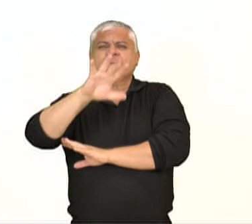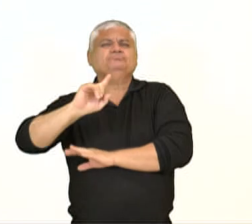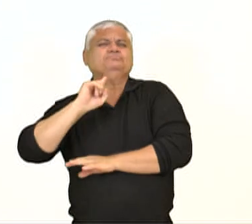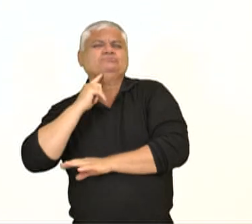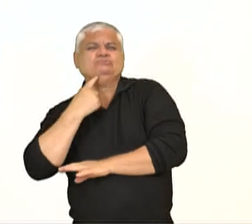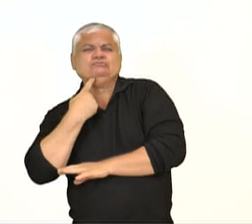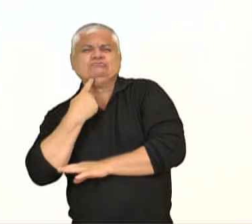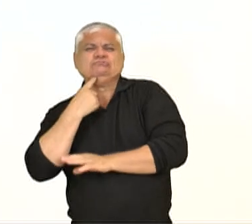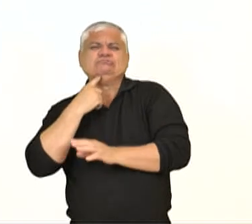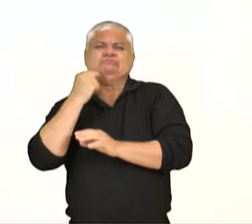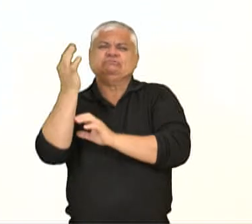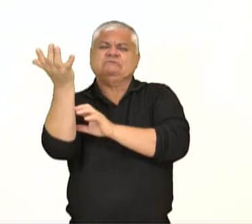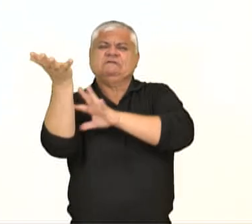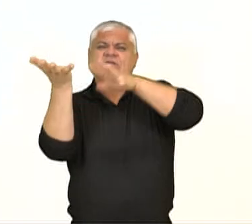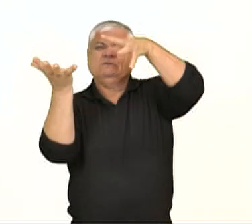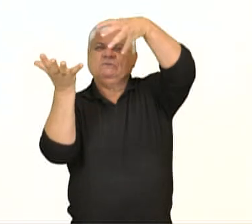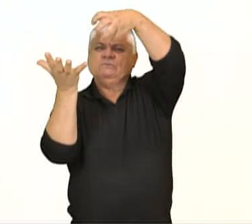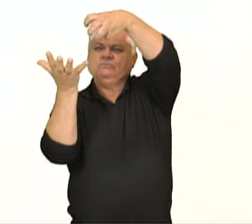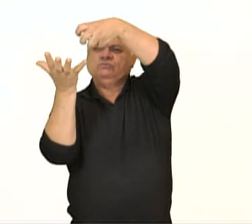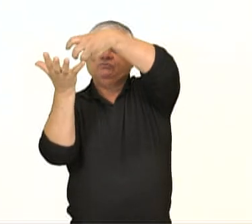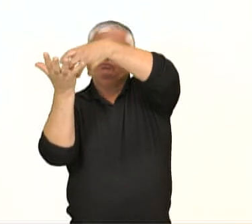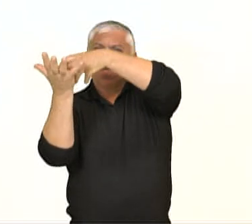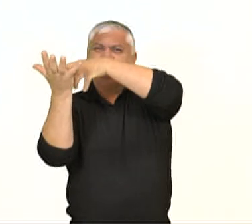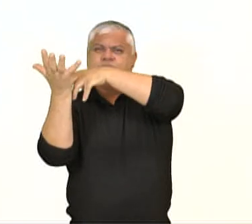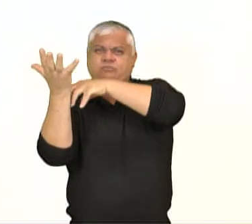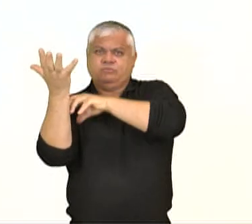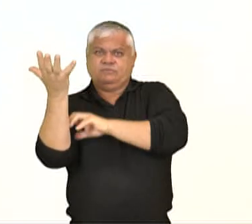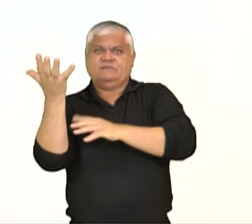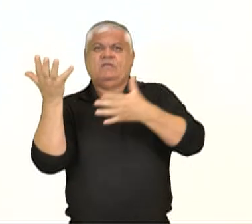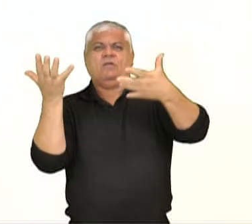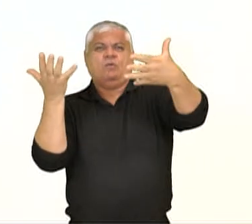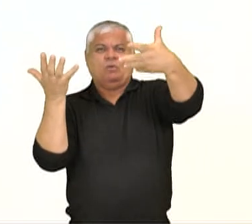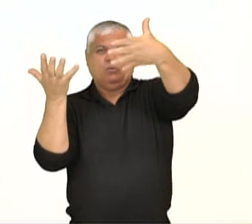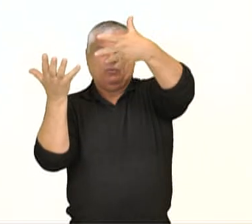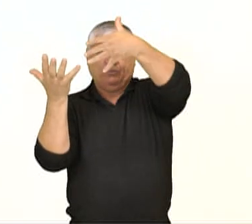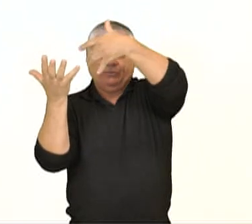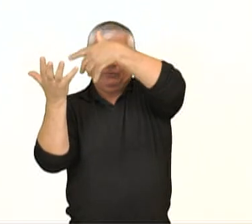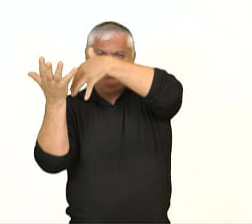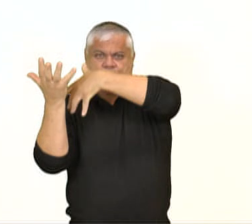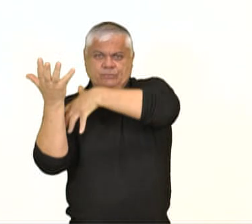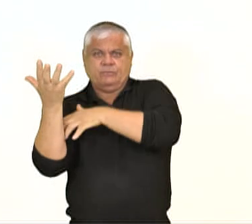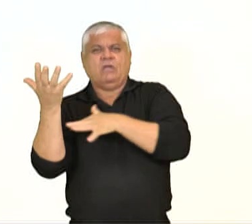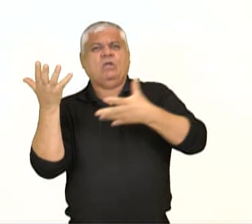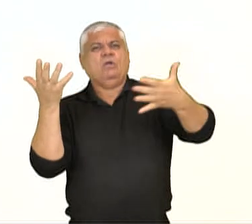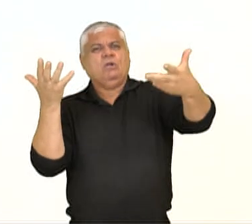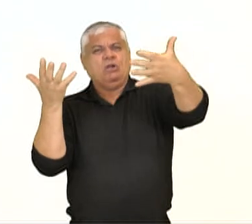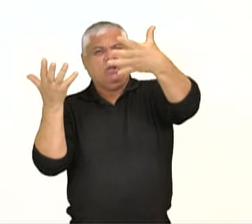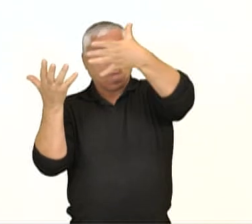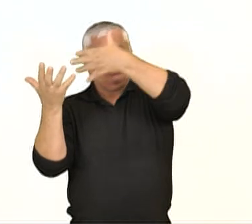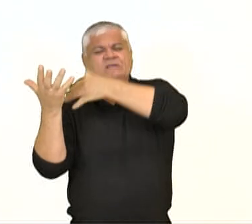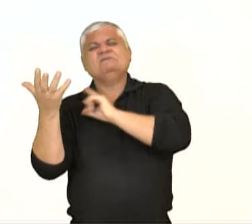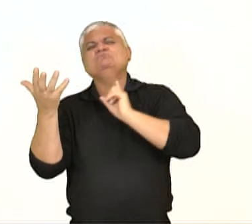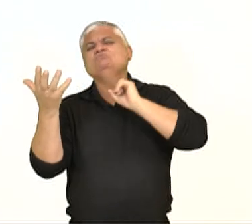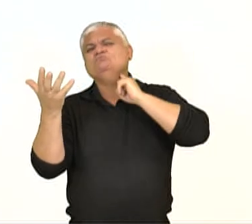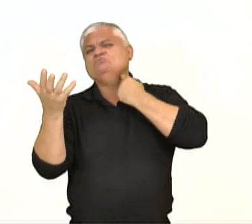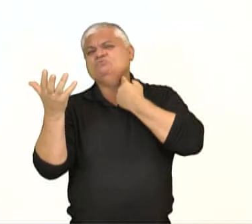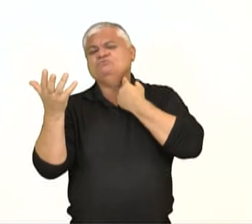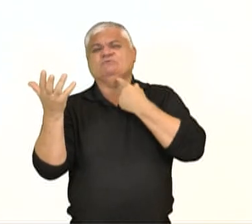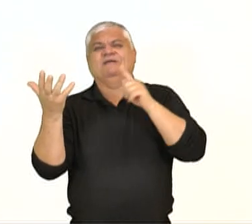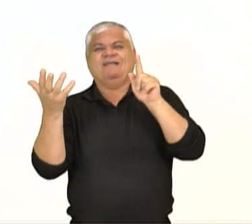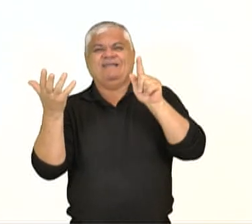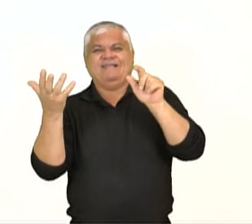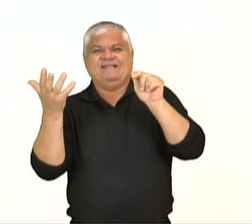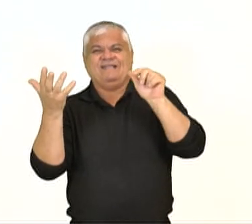e ele entra na planta pelas folhas, exatamente, de um modo mais